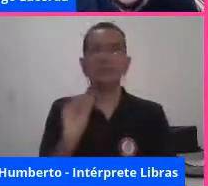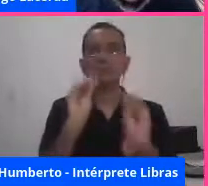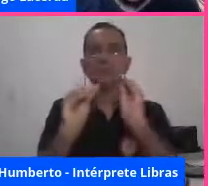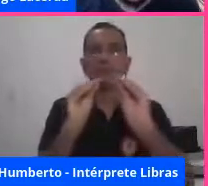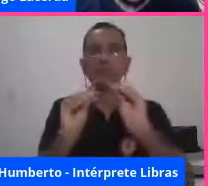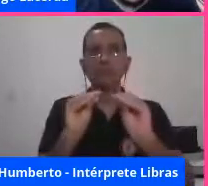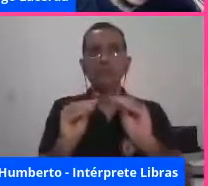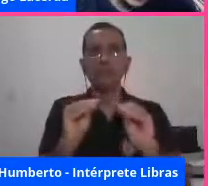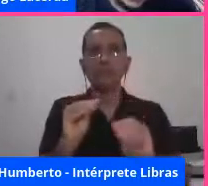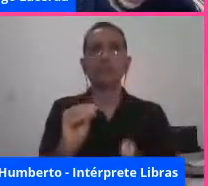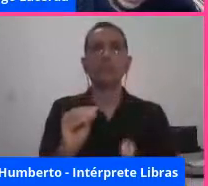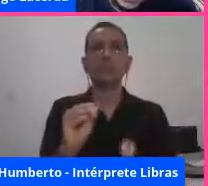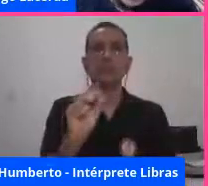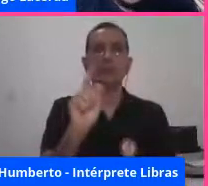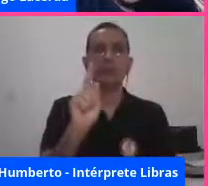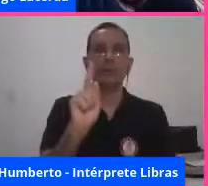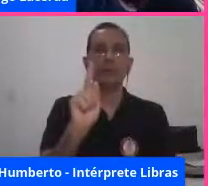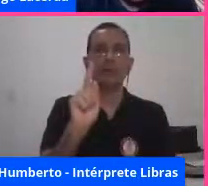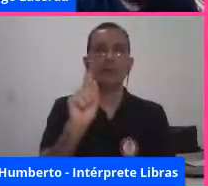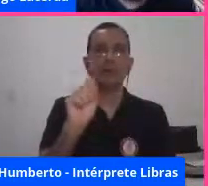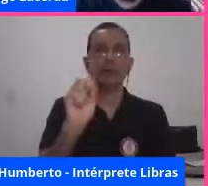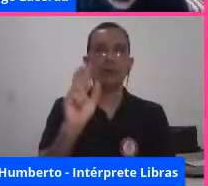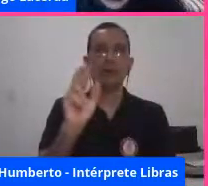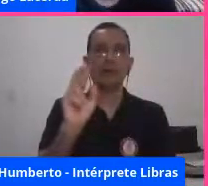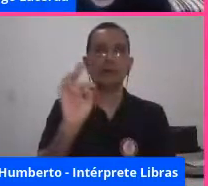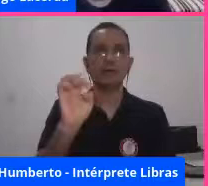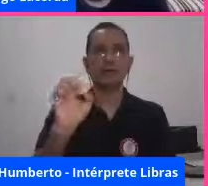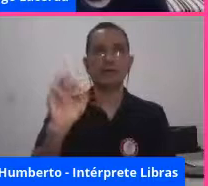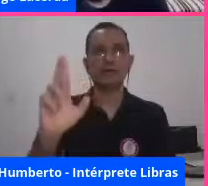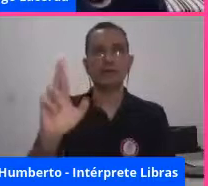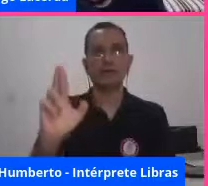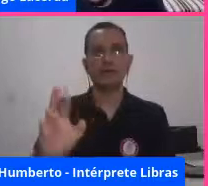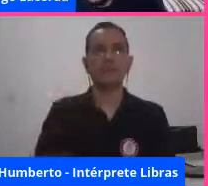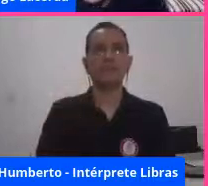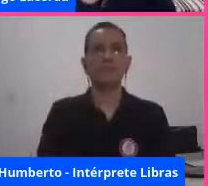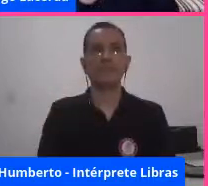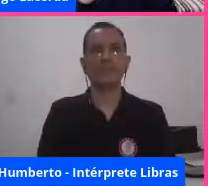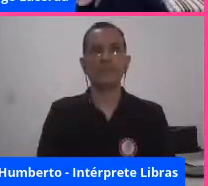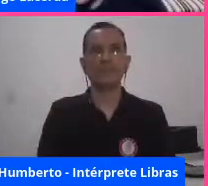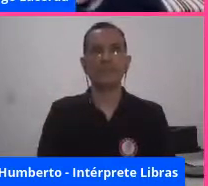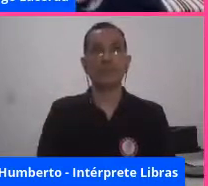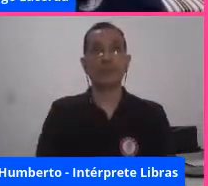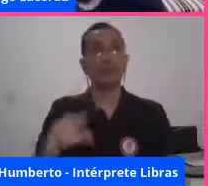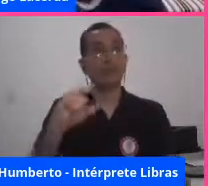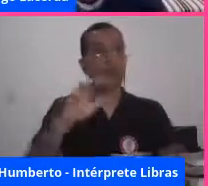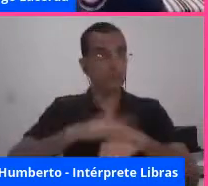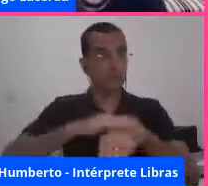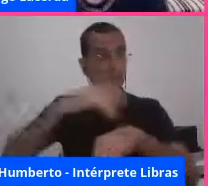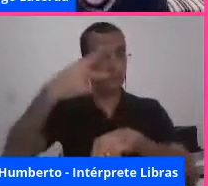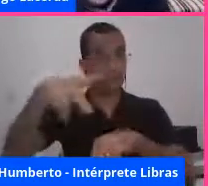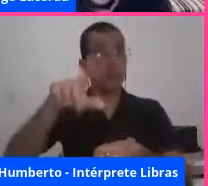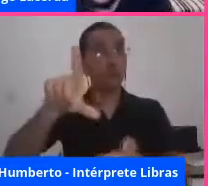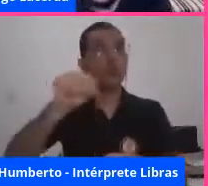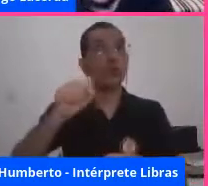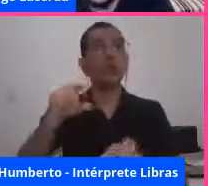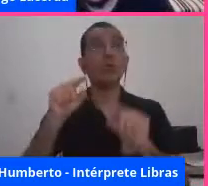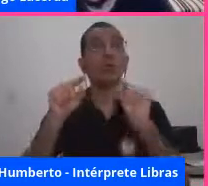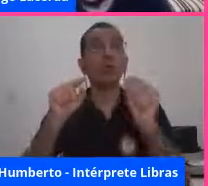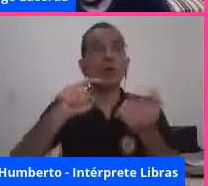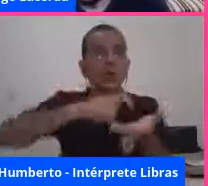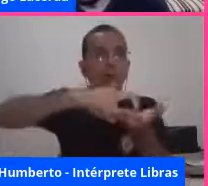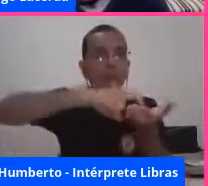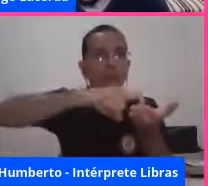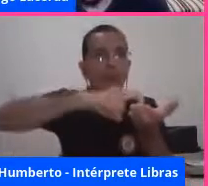Started, e você tem a primeira opção que você vai ter que fazer é escolher a tua impressora.